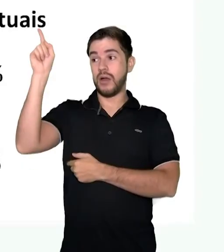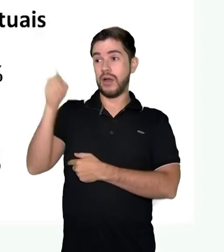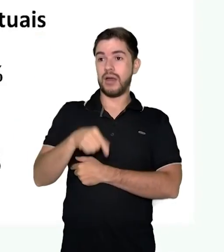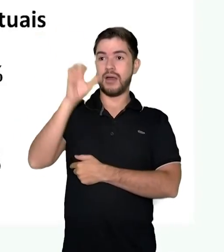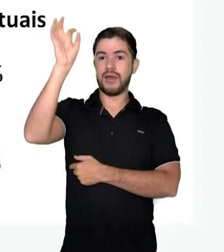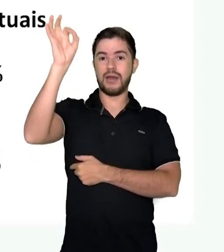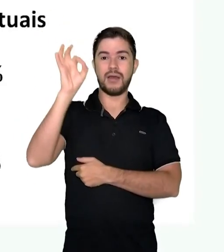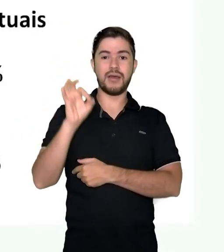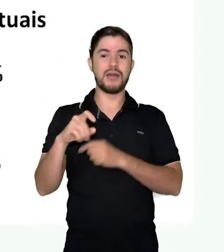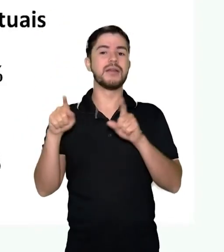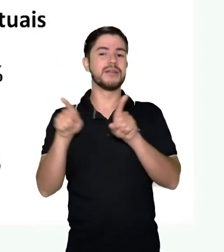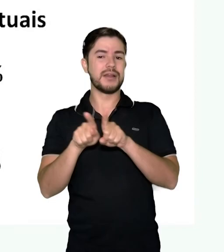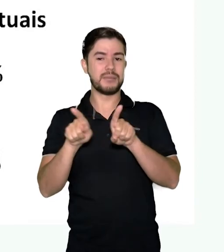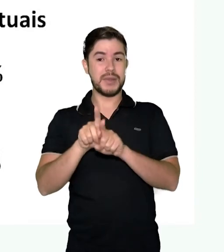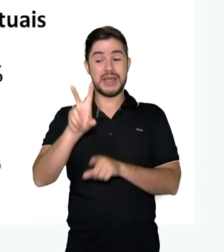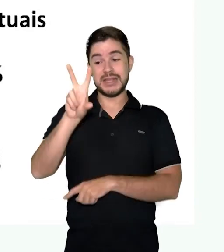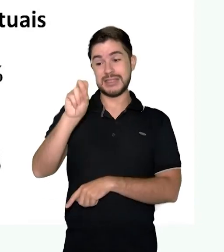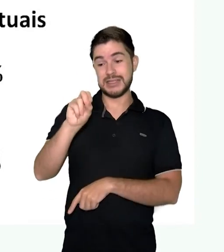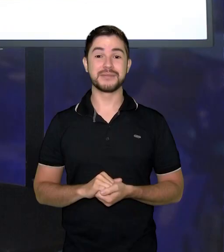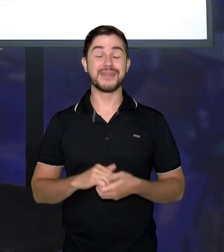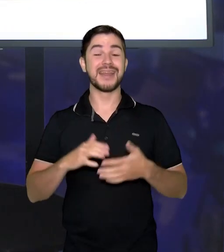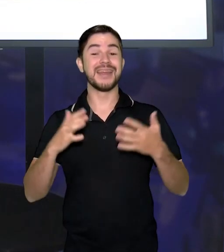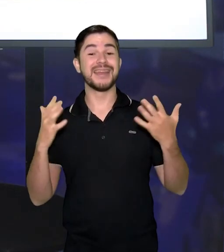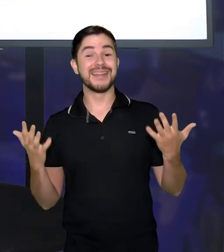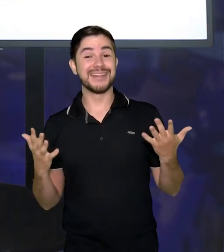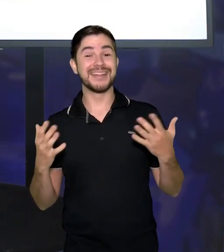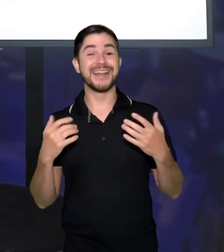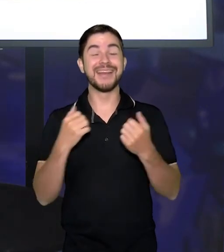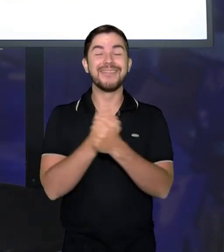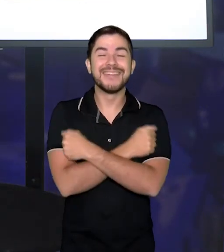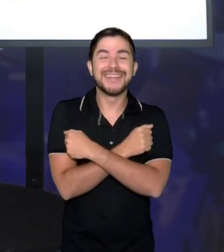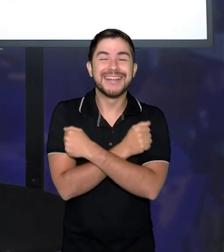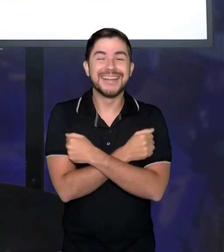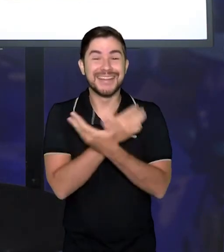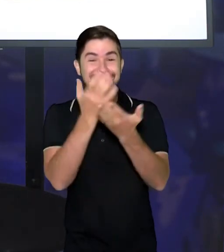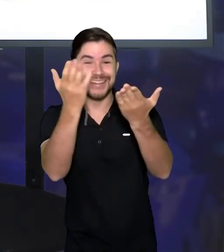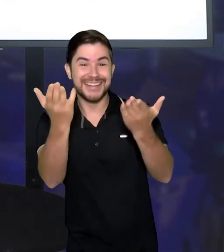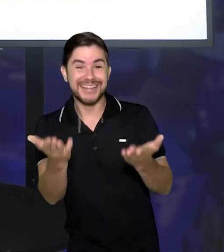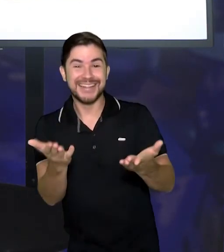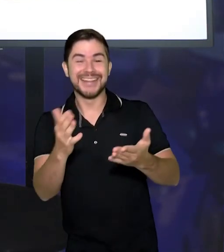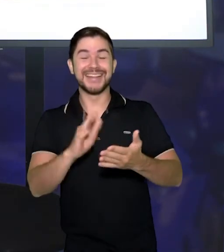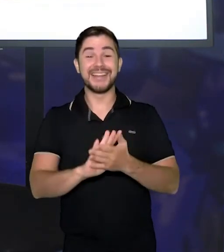forma percentual, 50%. Então, meus queridos